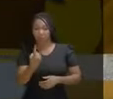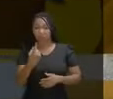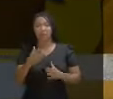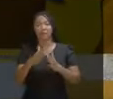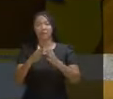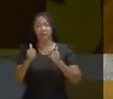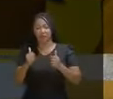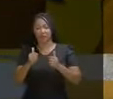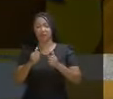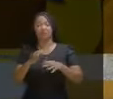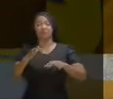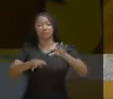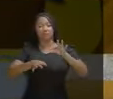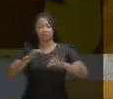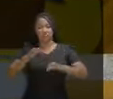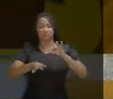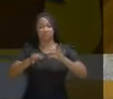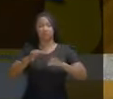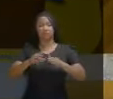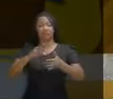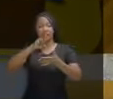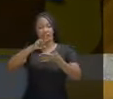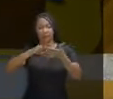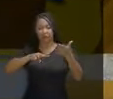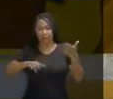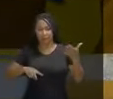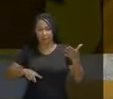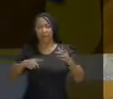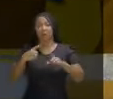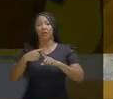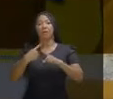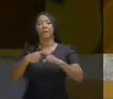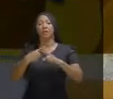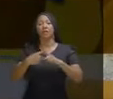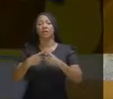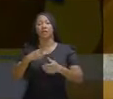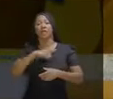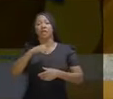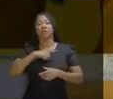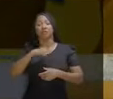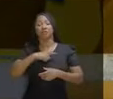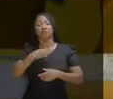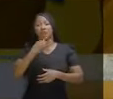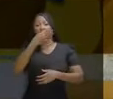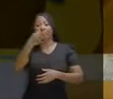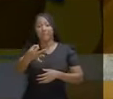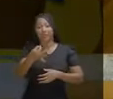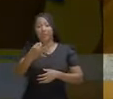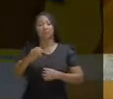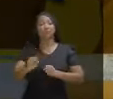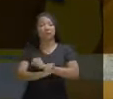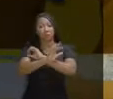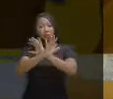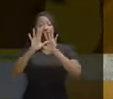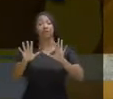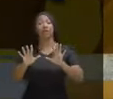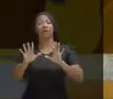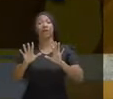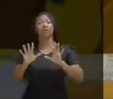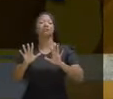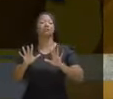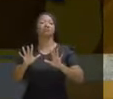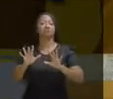aos colegas para lê-lo, porque eu tinha uma posição muito clara e, em